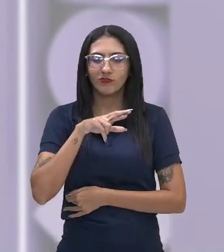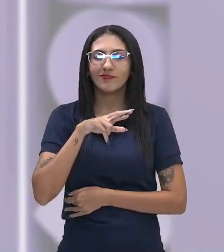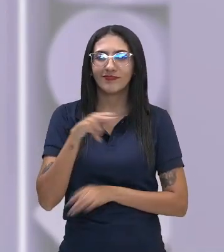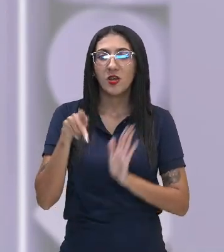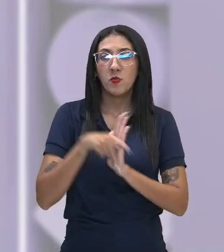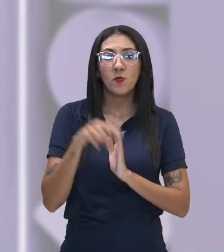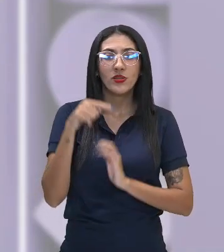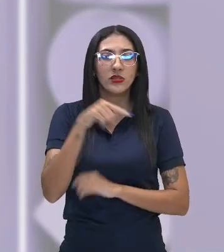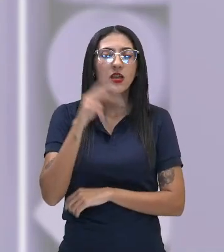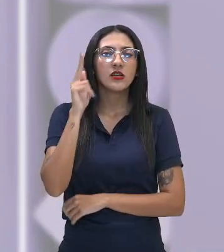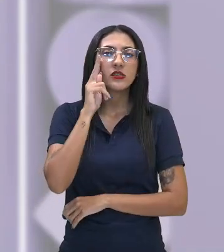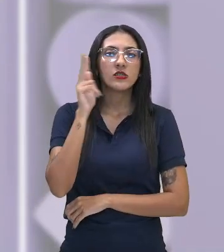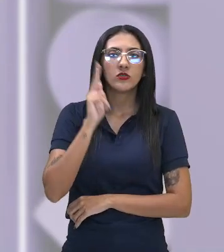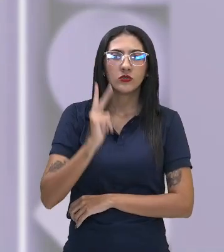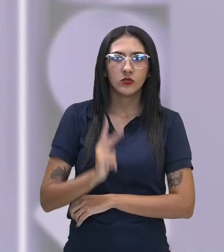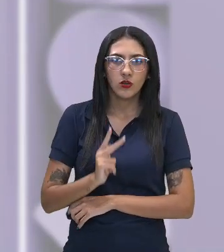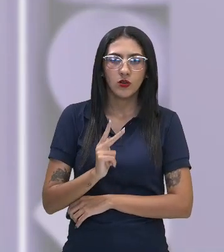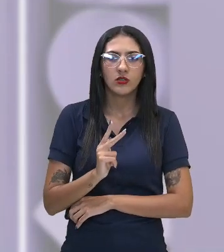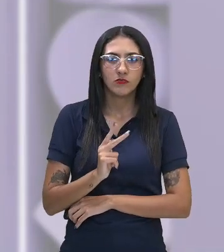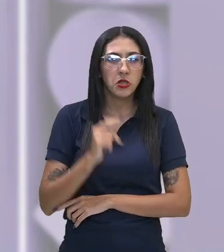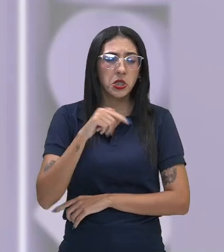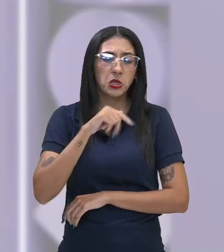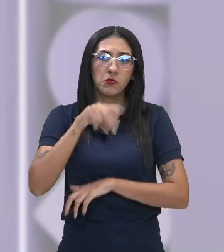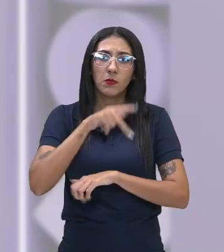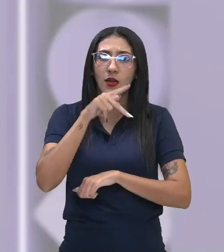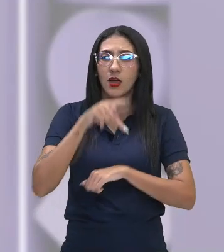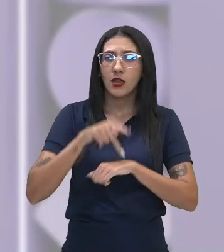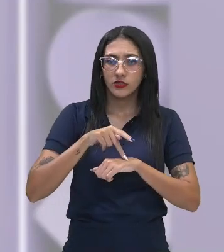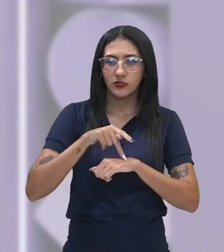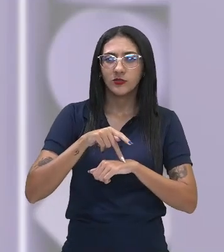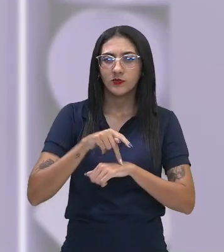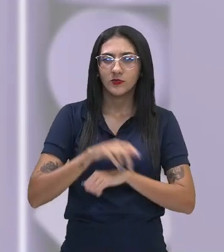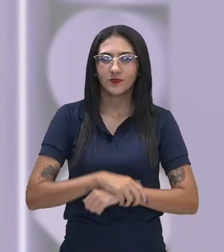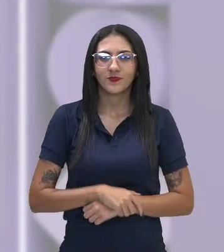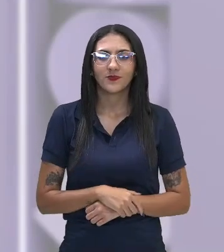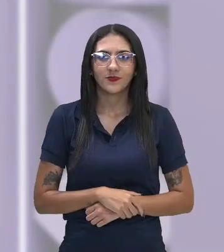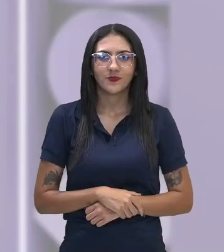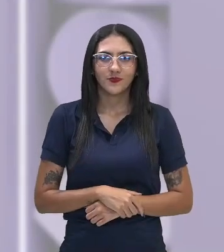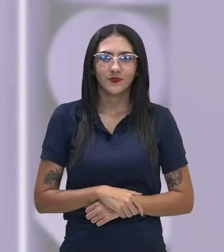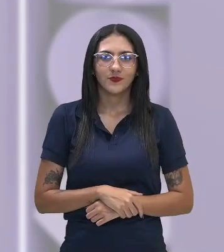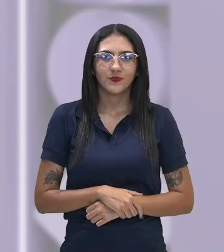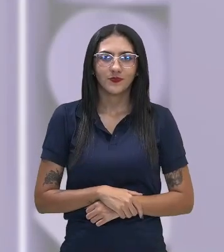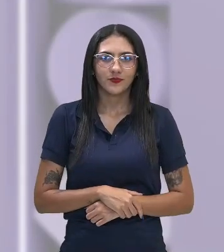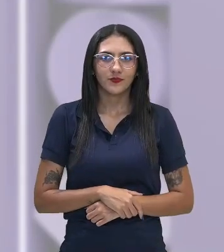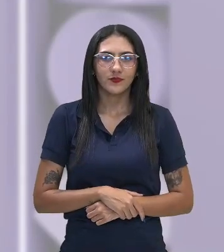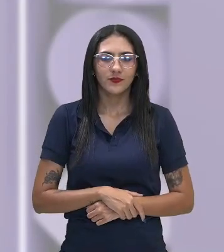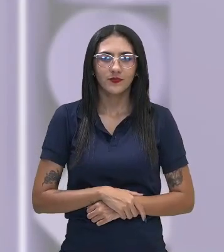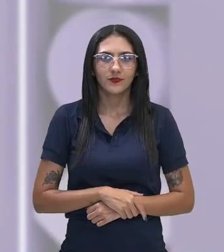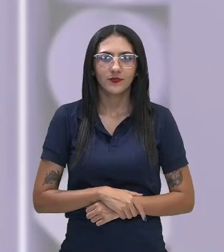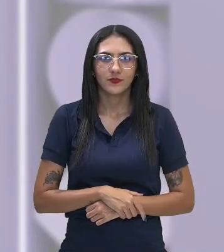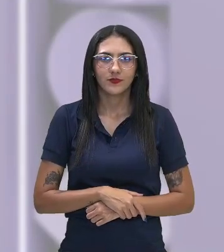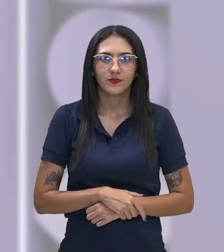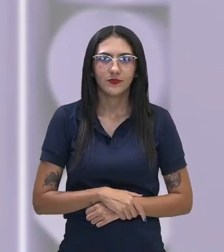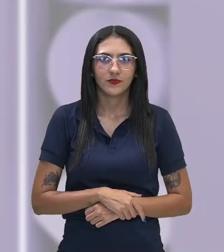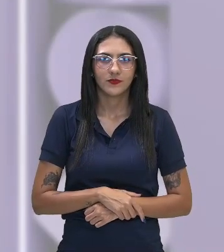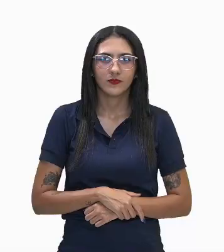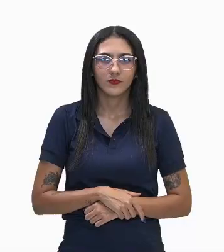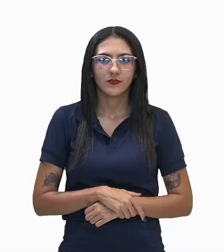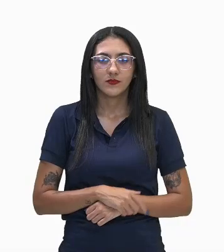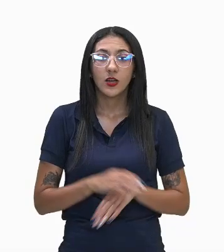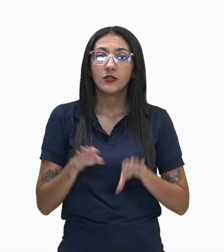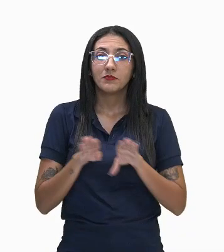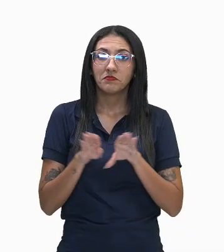histórico, aquele dado civilizacional, tá bom? Temos também a questão das escrituras sagradas e